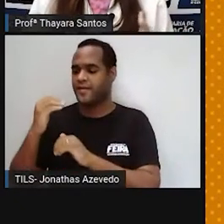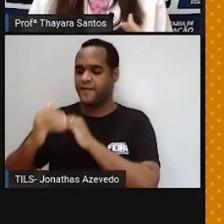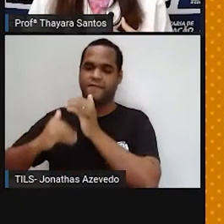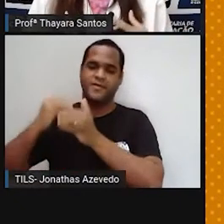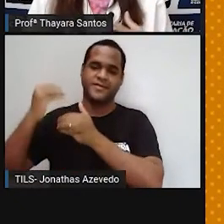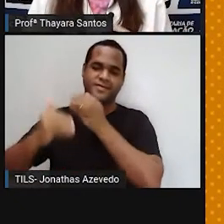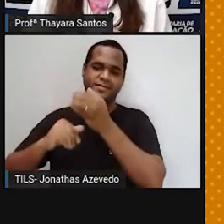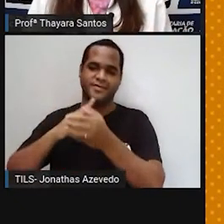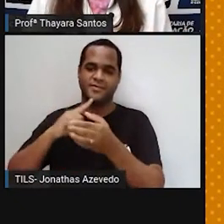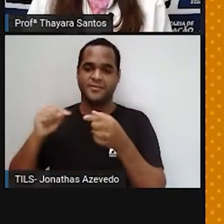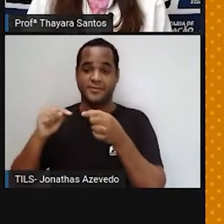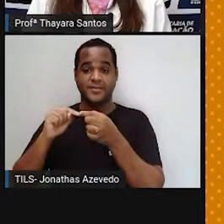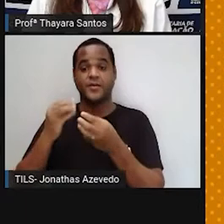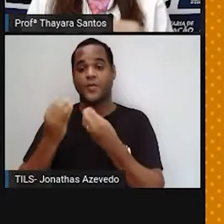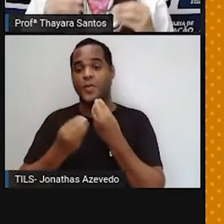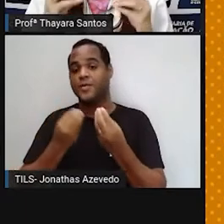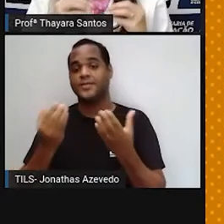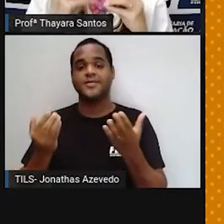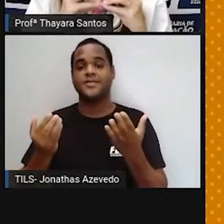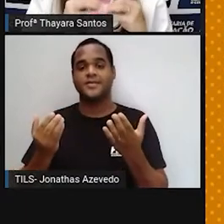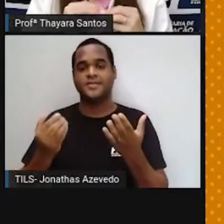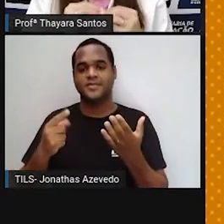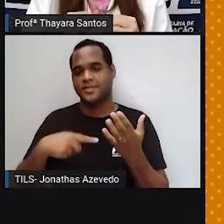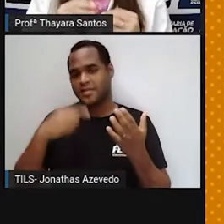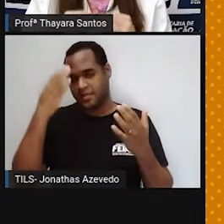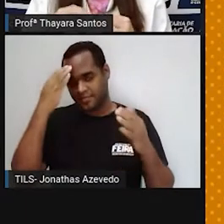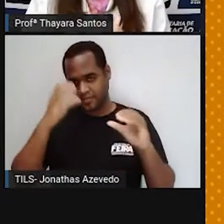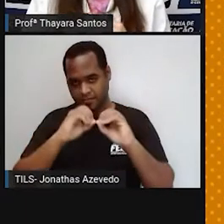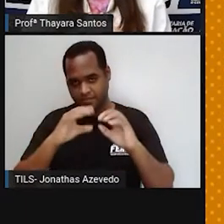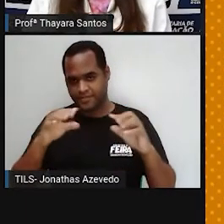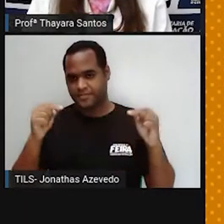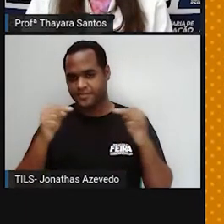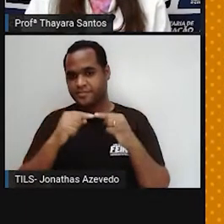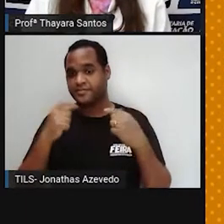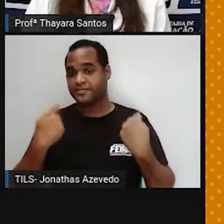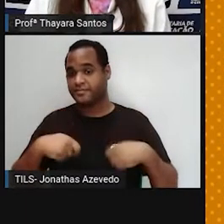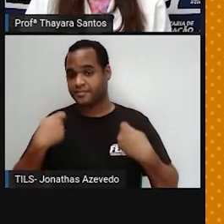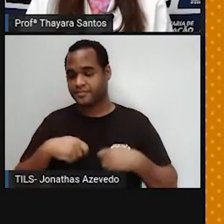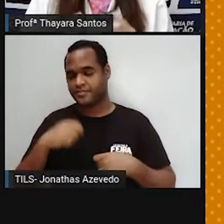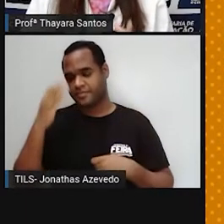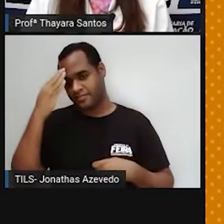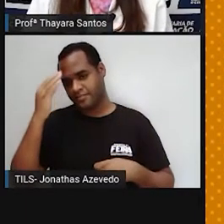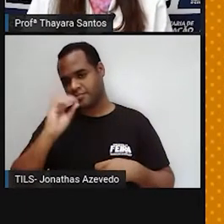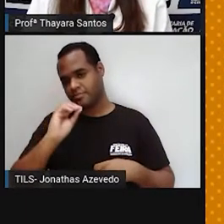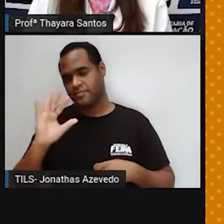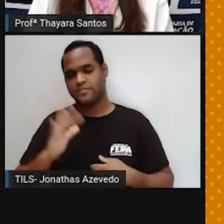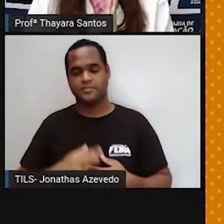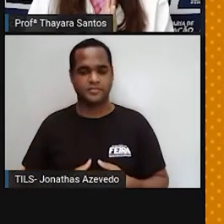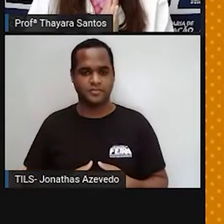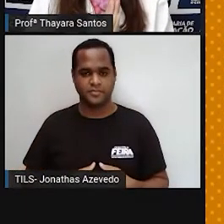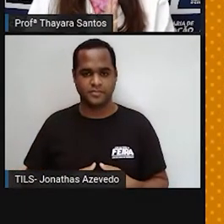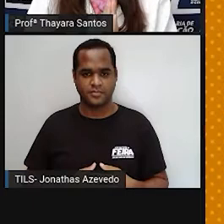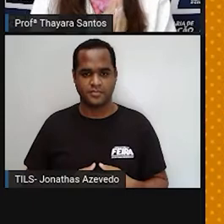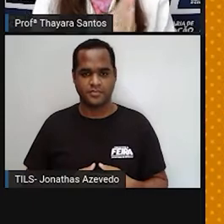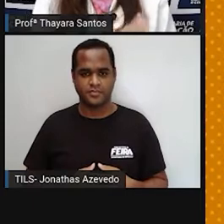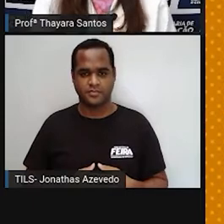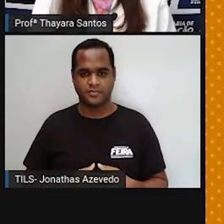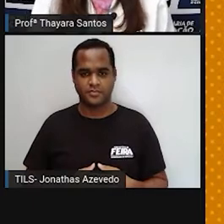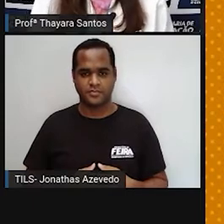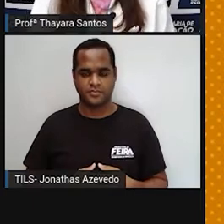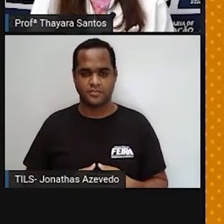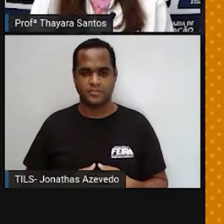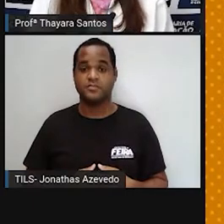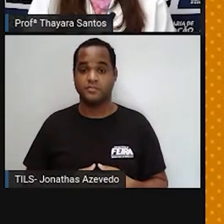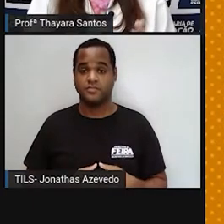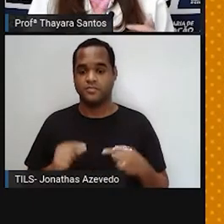atuam nesse processo dos seres vivos, a gente precisa entender o significado de cada uma dessas palavras. Então, hoje a gente vai primeiro focar nessas